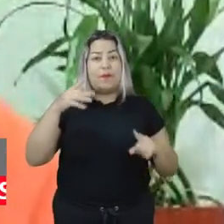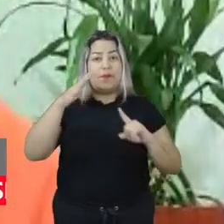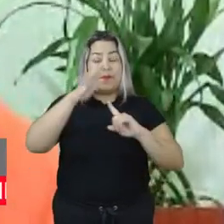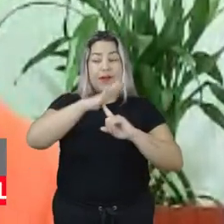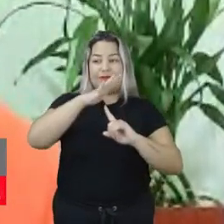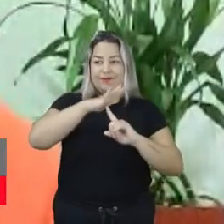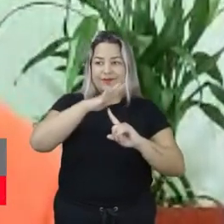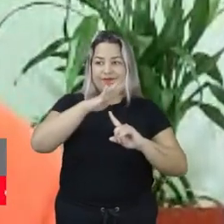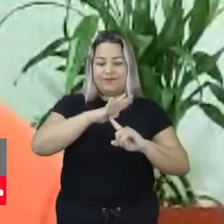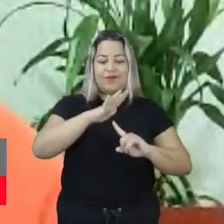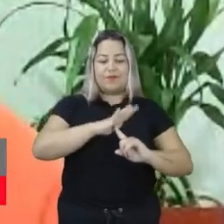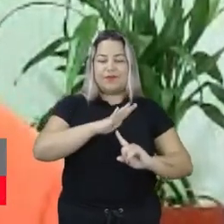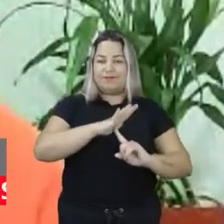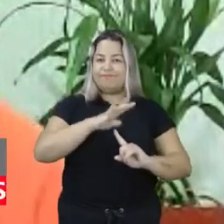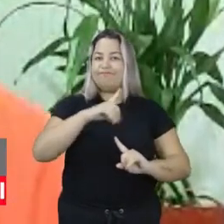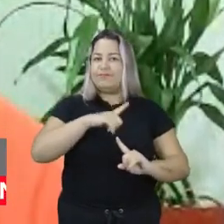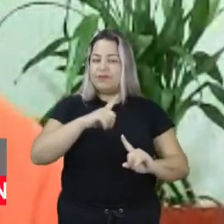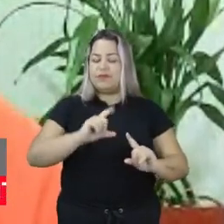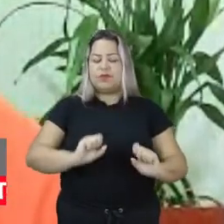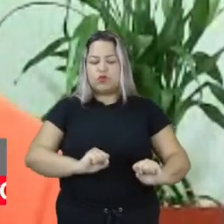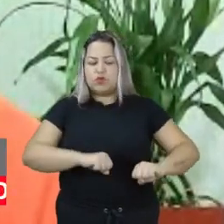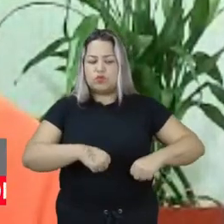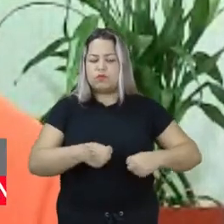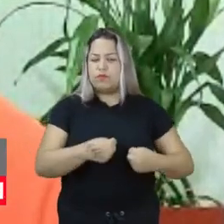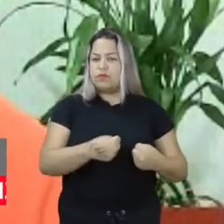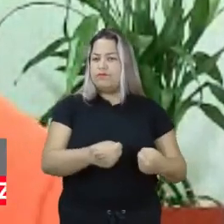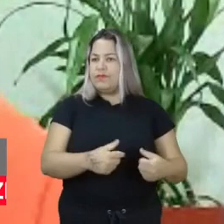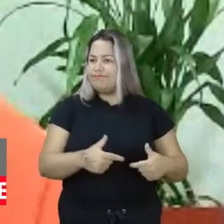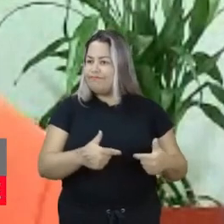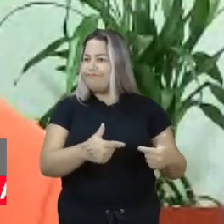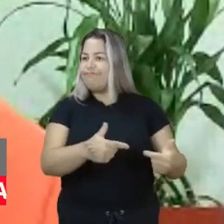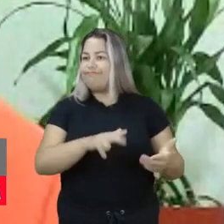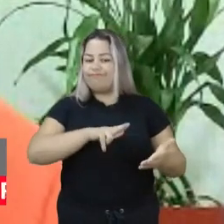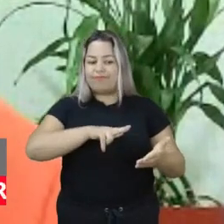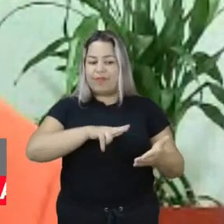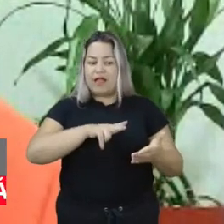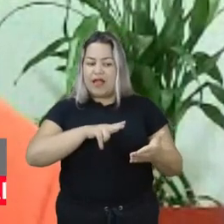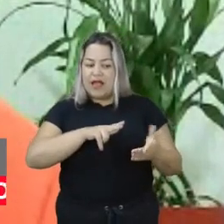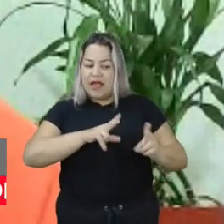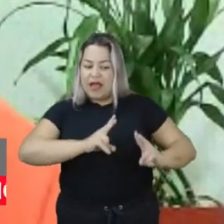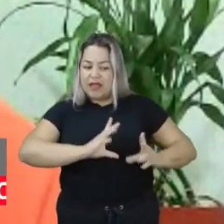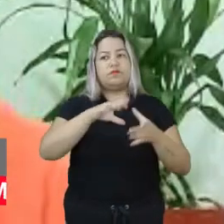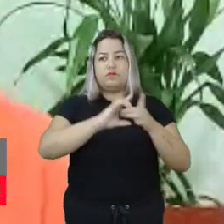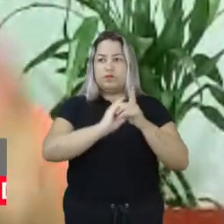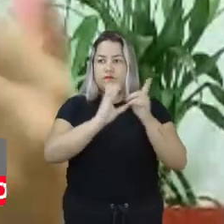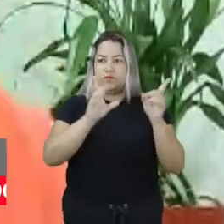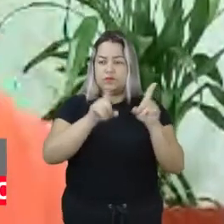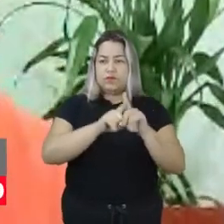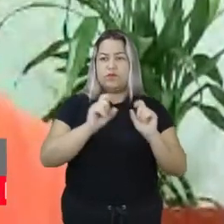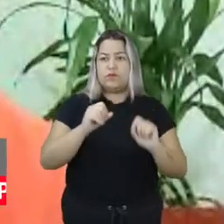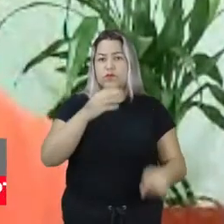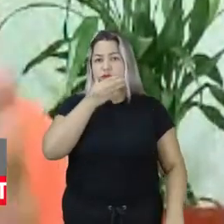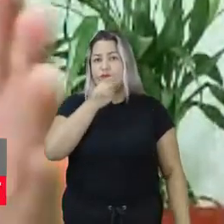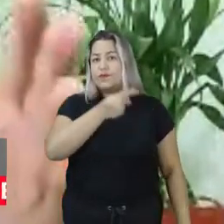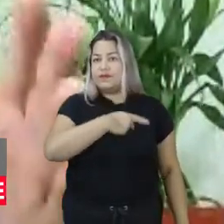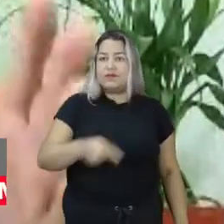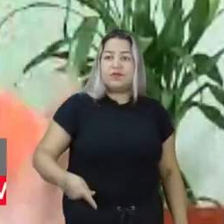também a gente faz um grande enfrentamento para que a democracia fique de pé, até porque aqui a gente combate ainda o presidente